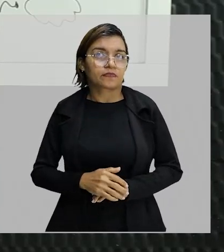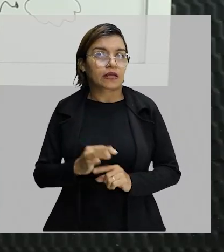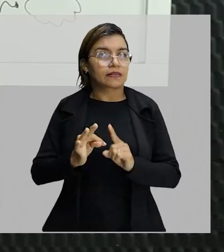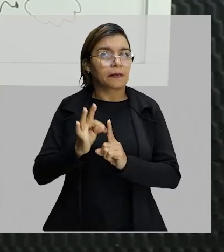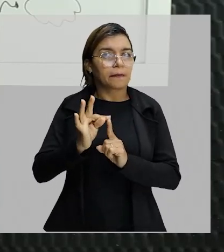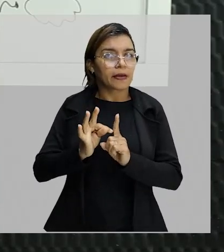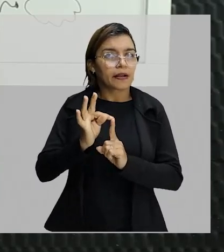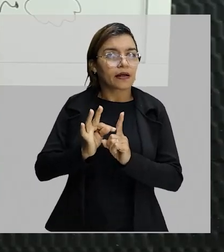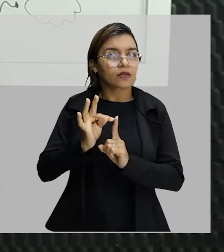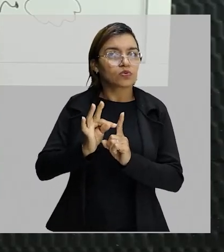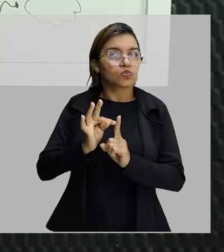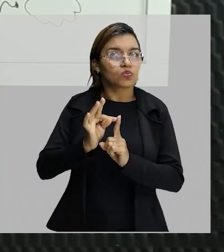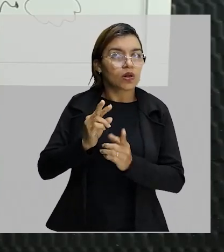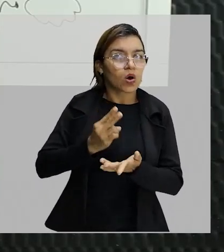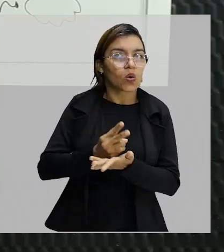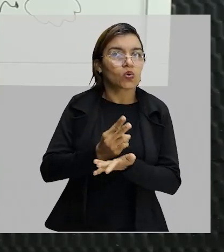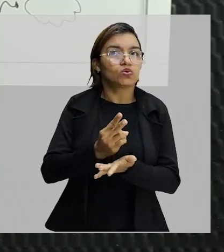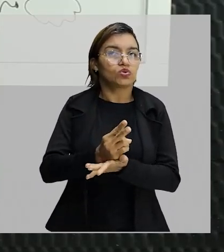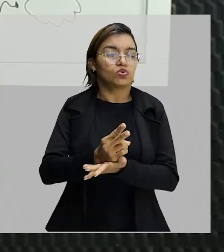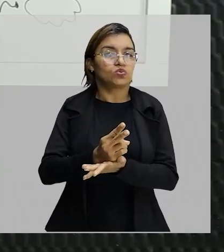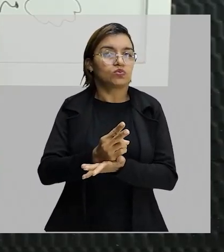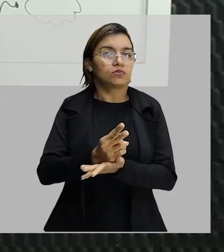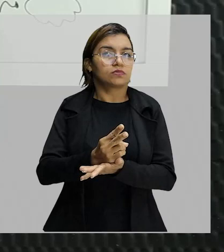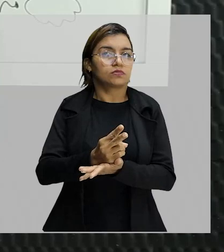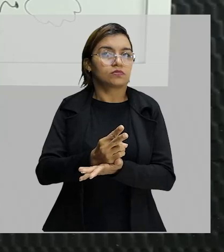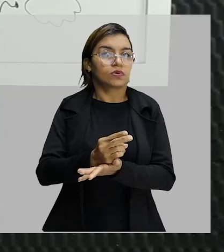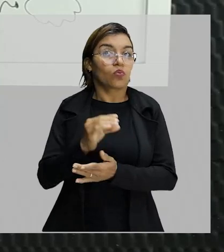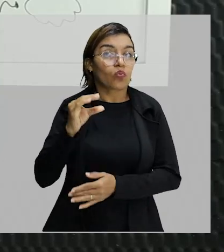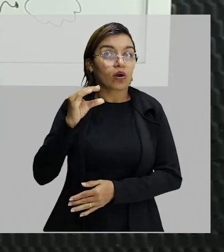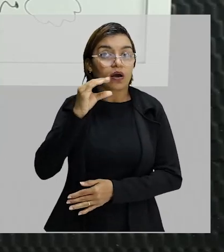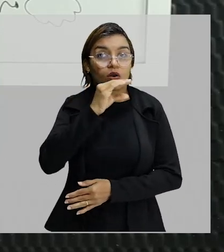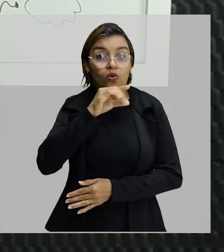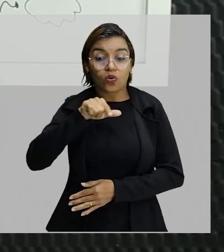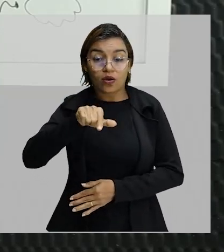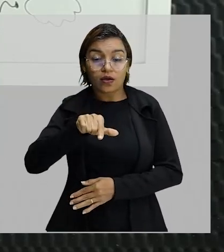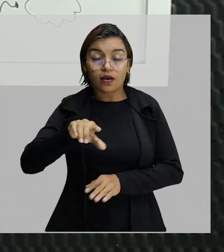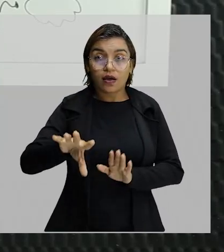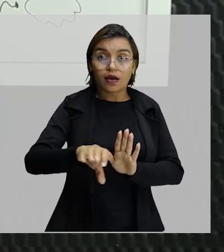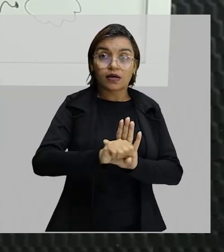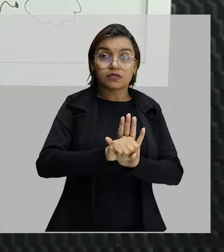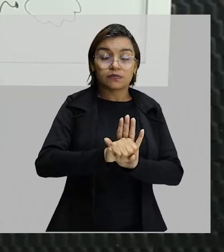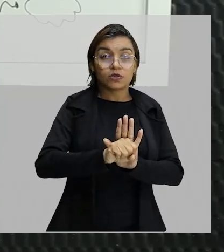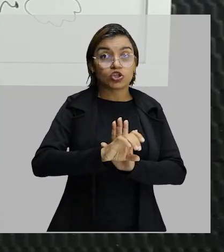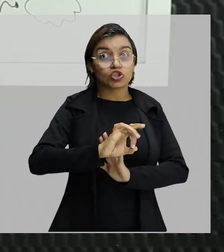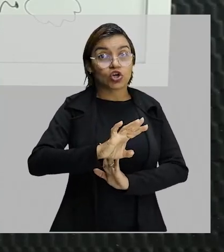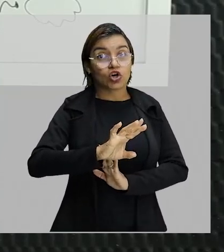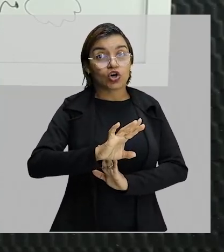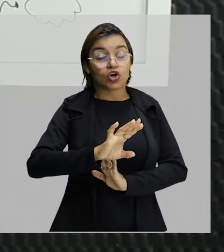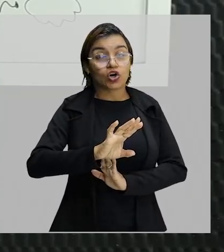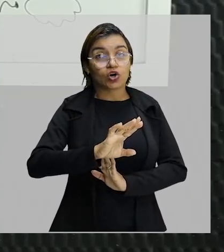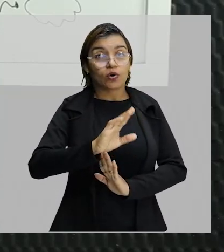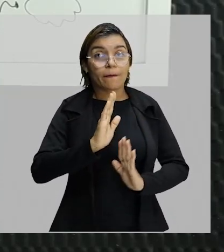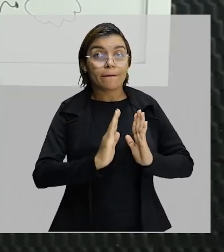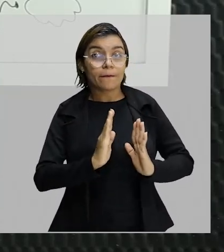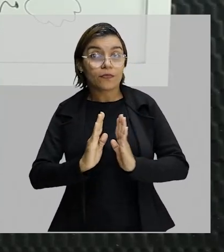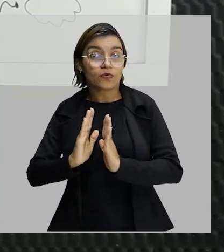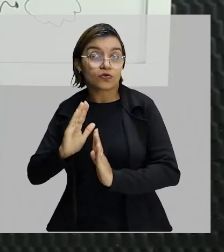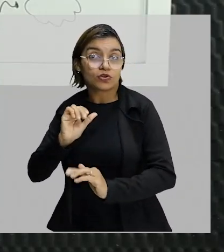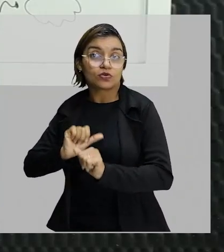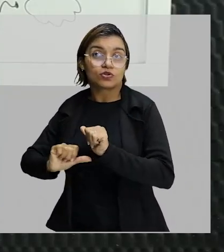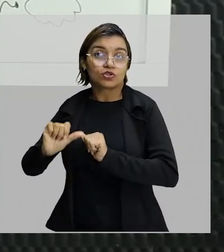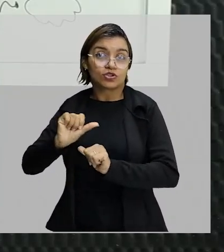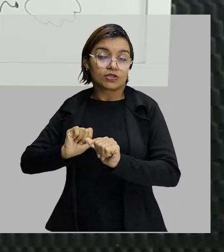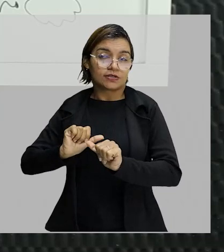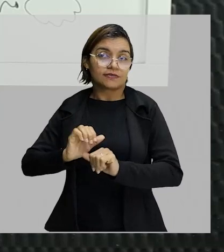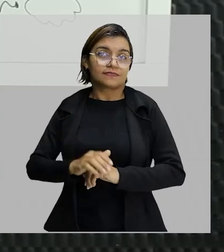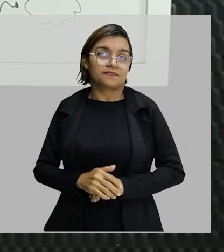ela permanece constante, ela não vai mais mudar. Todo o calor que ele está recebendo é apenas para mudar de estado. E nós calculamos, né,